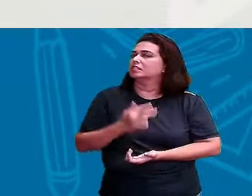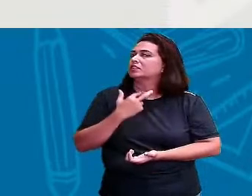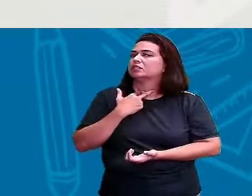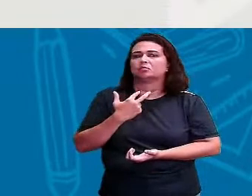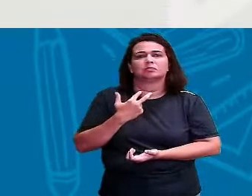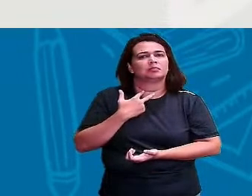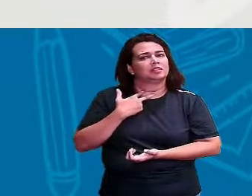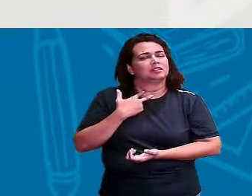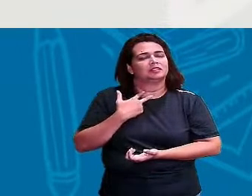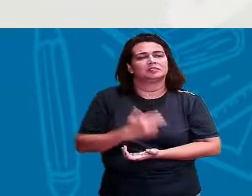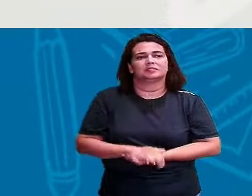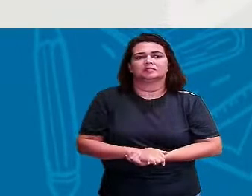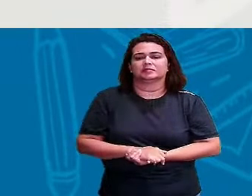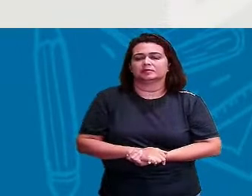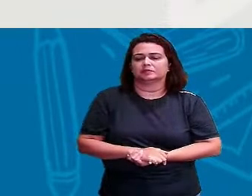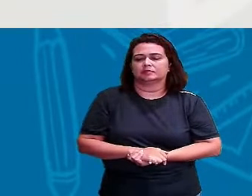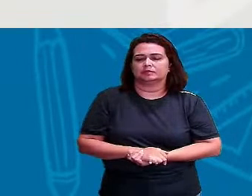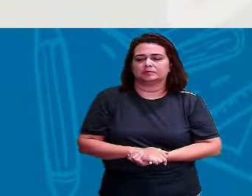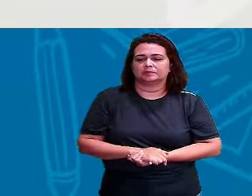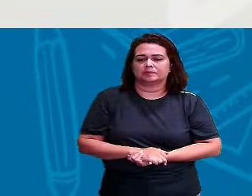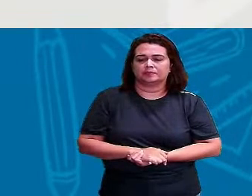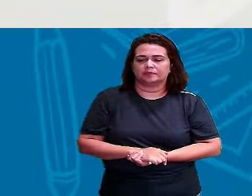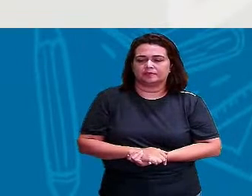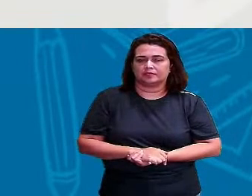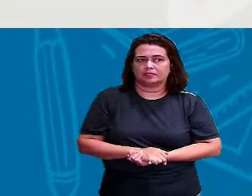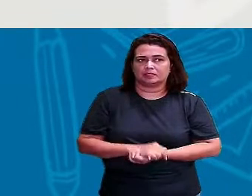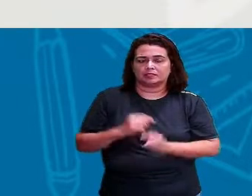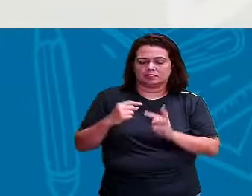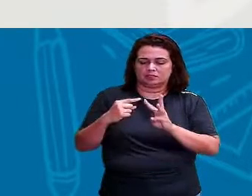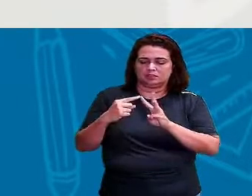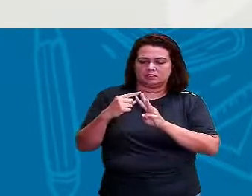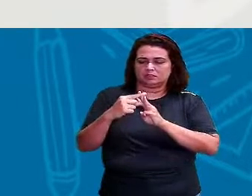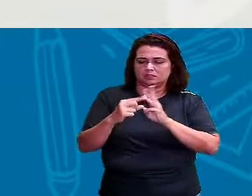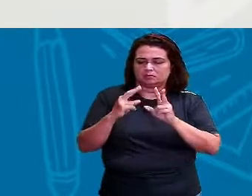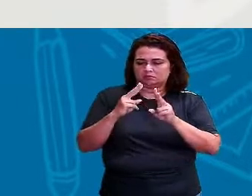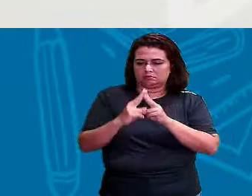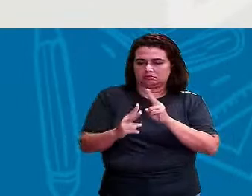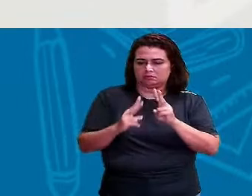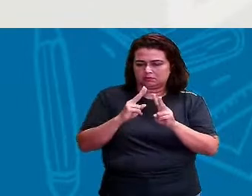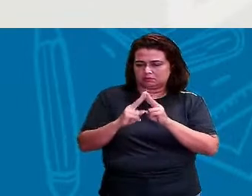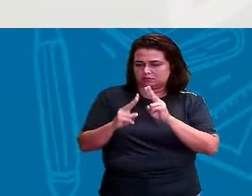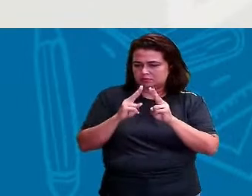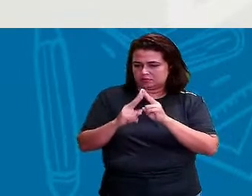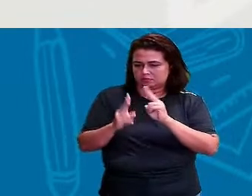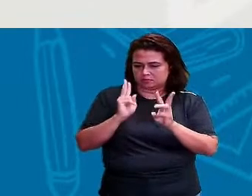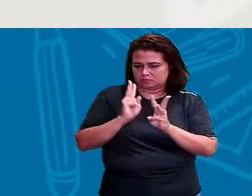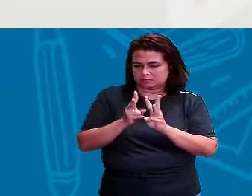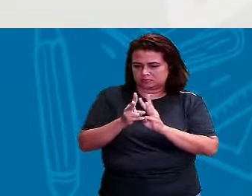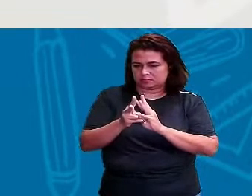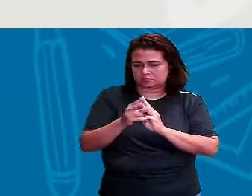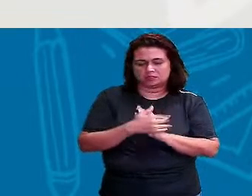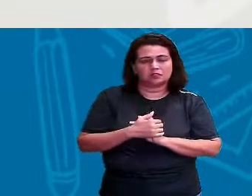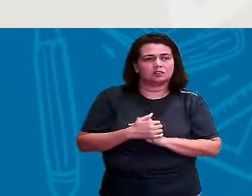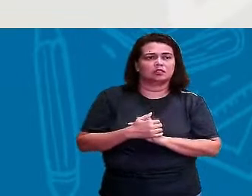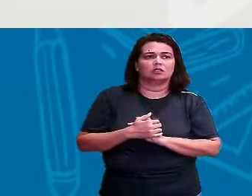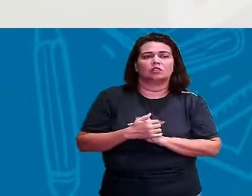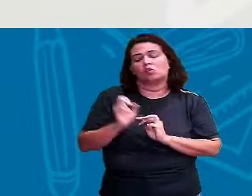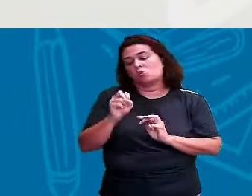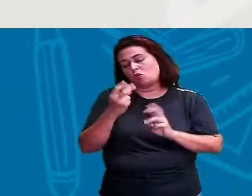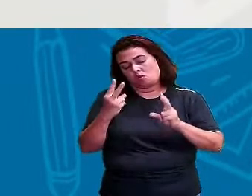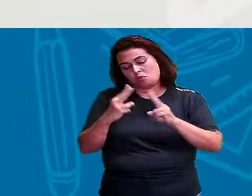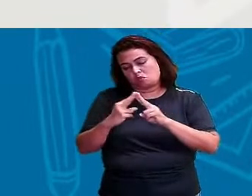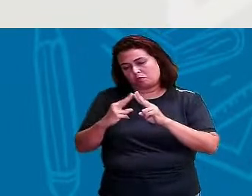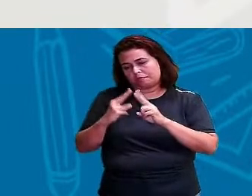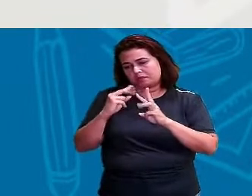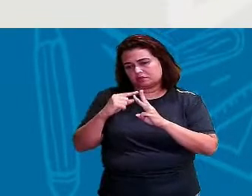Não, né, gente? Eu não posso ter 3 números ímpares seguidos ou 3 números pares seguidos. Por quê? Porque a